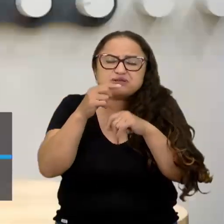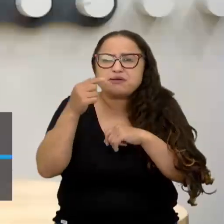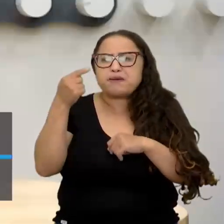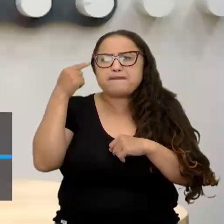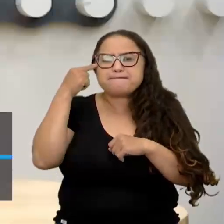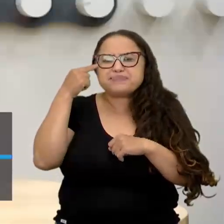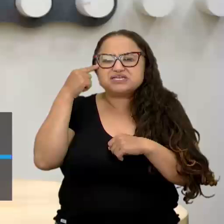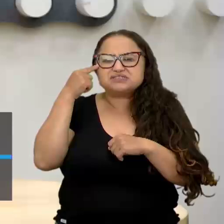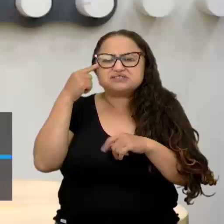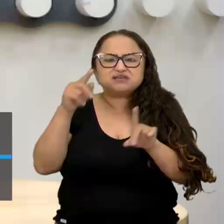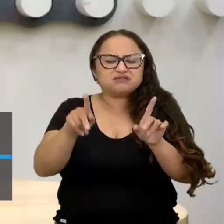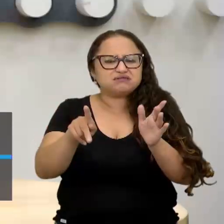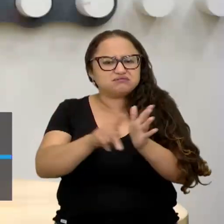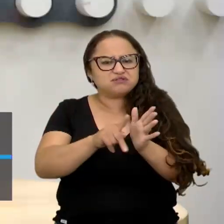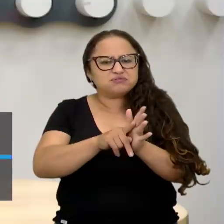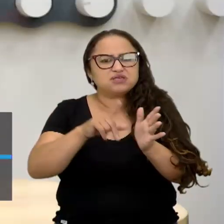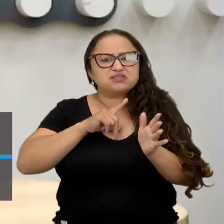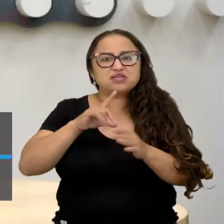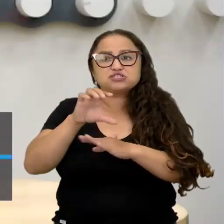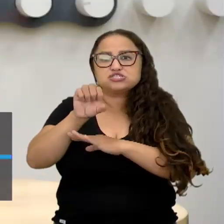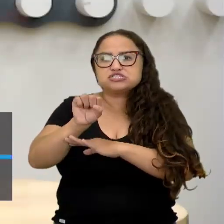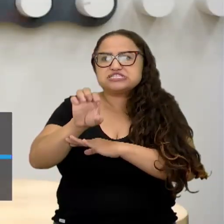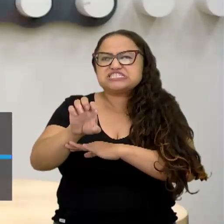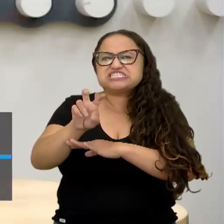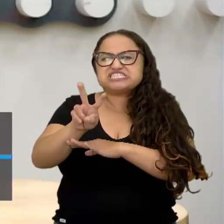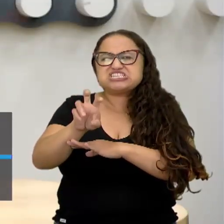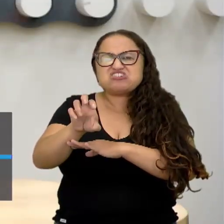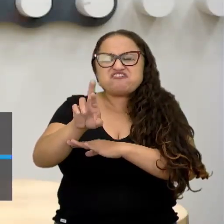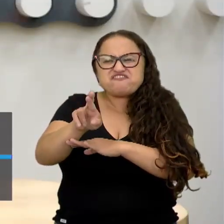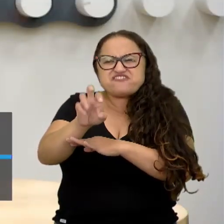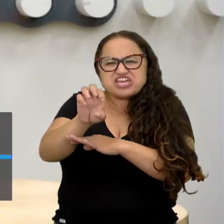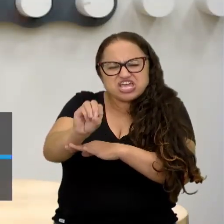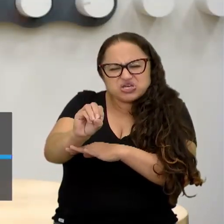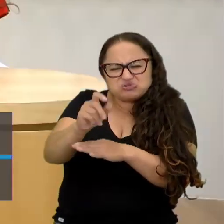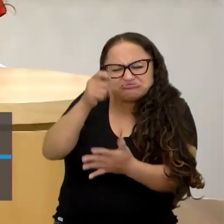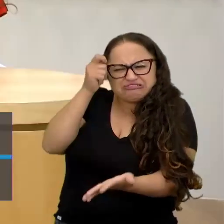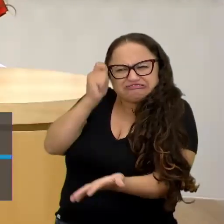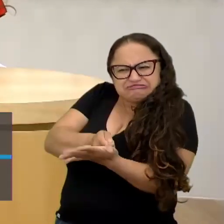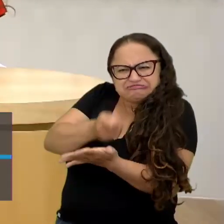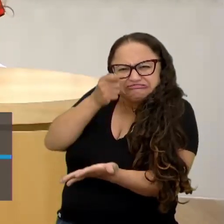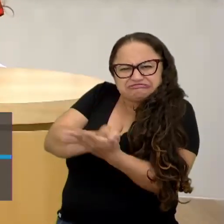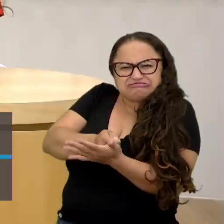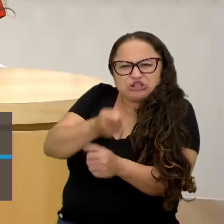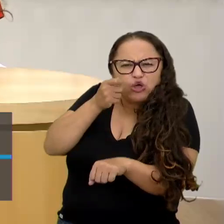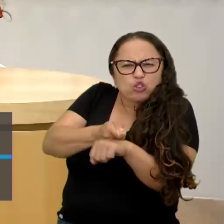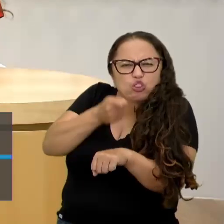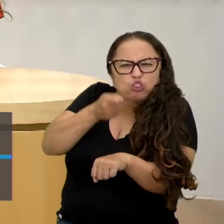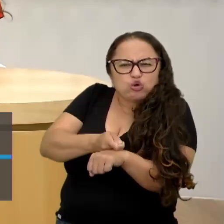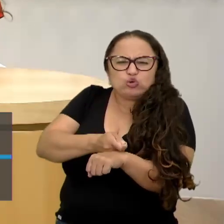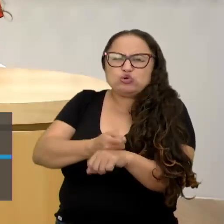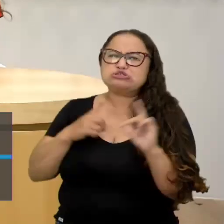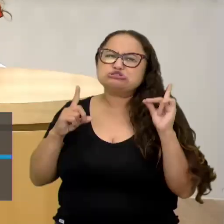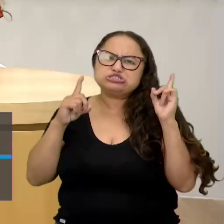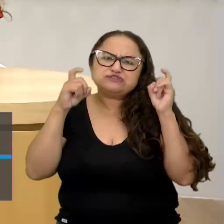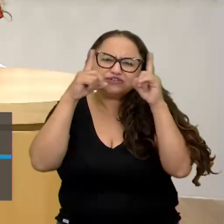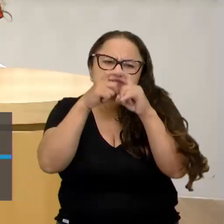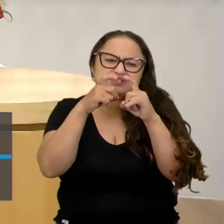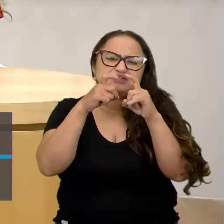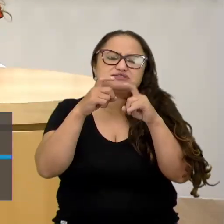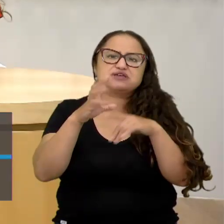Mauro, até que a questão de Severino vem de severo, vem de duro. Severo, vem de dificuldade. Né? É porque é bacana pensar